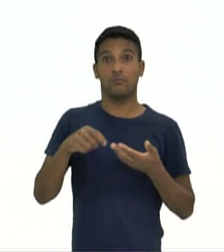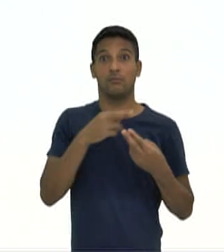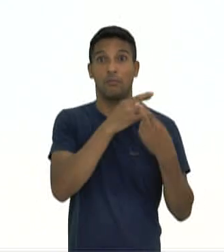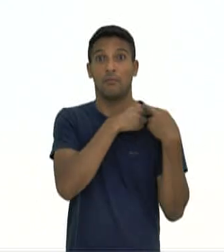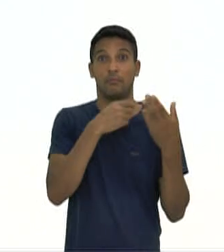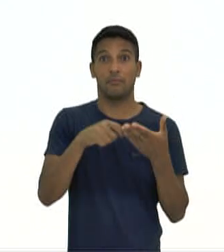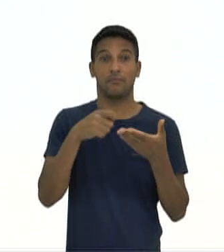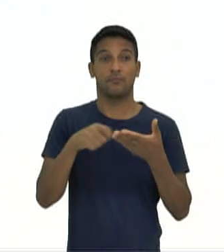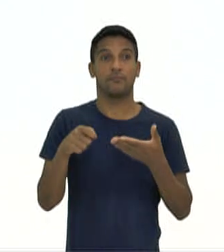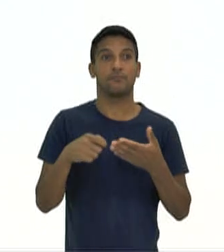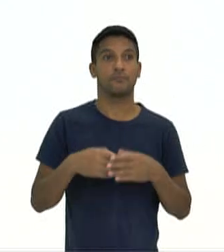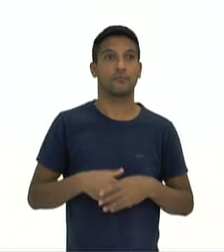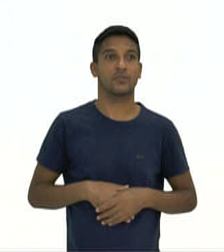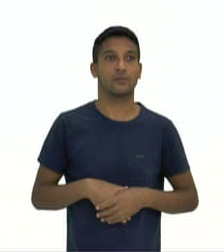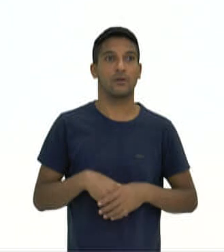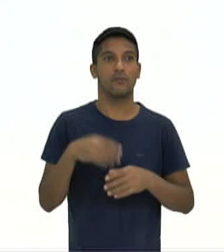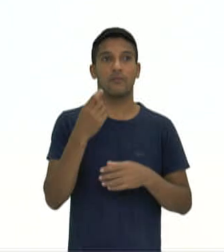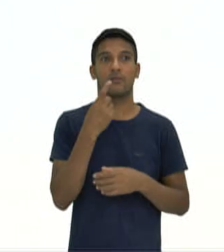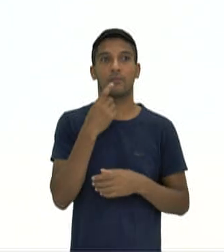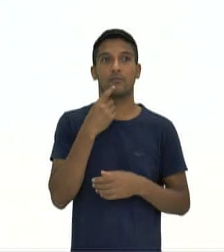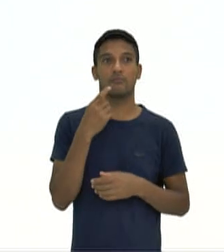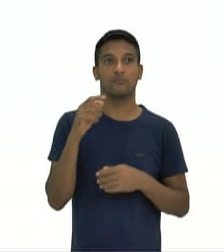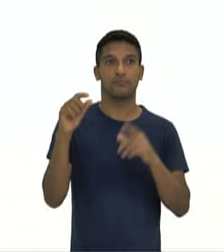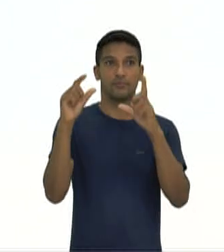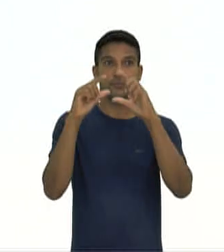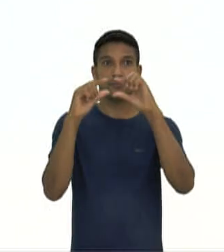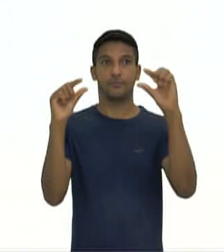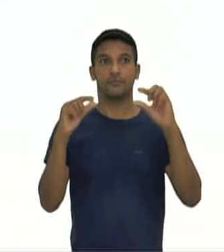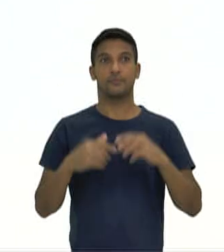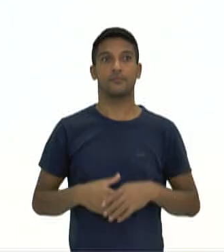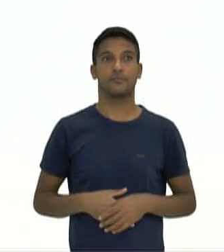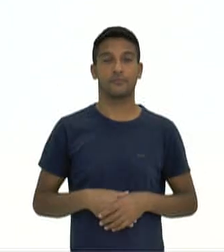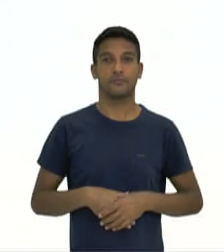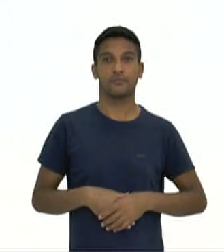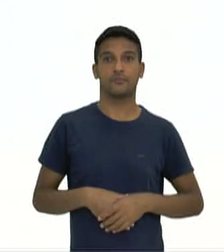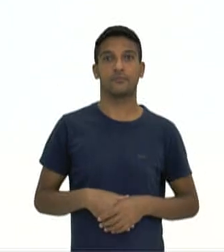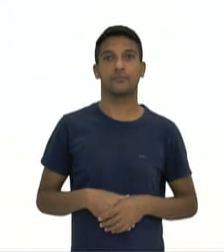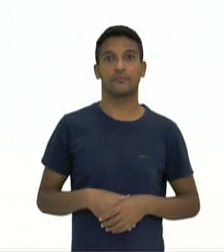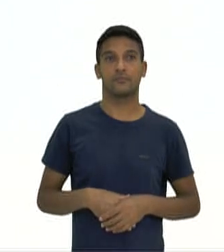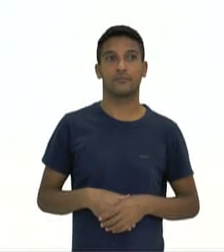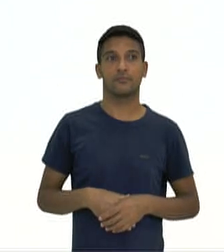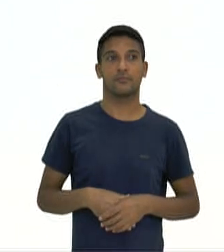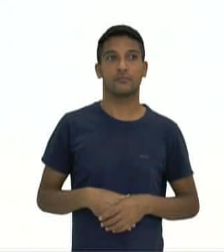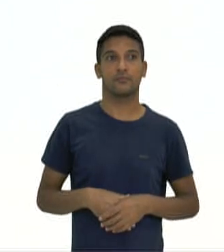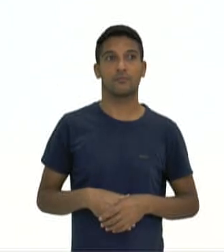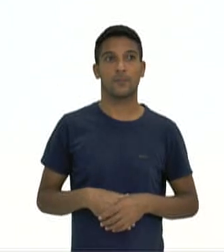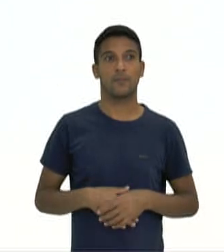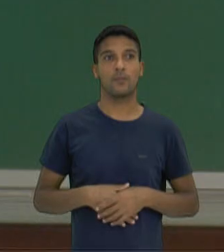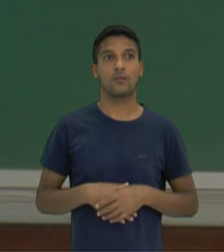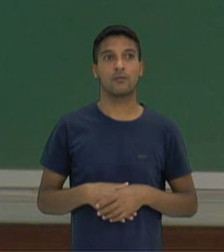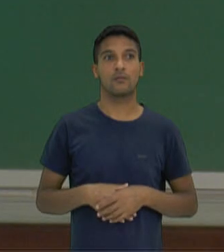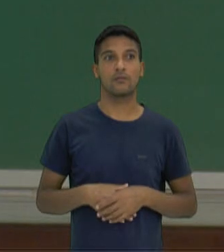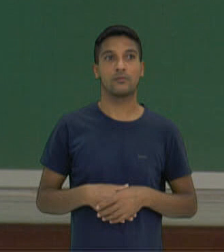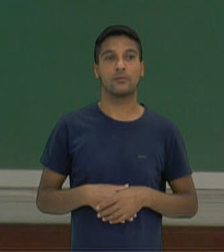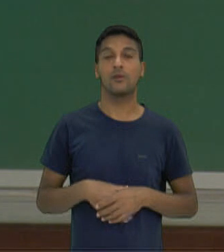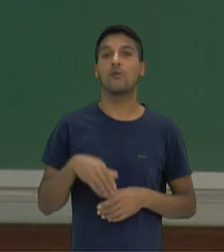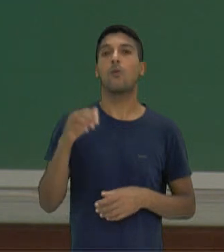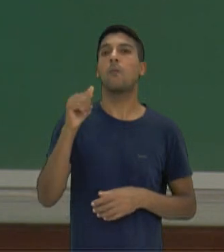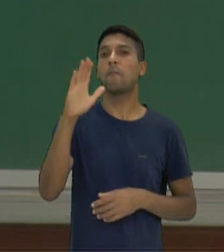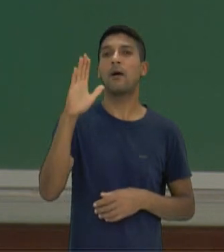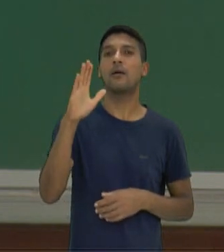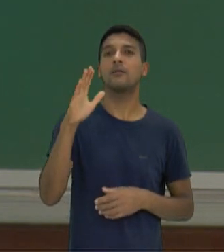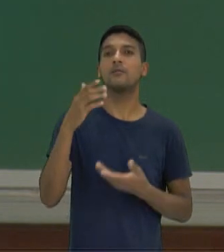sucesso? Cuidado, Garoto Apaixonado. Respondeu aí que foi solicitado diretamente, não teceu